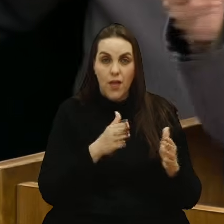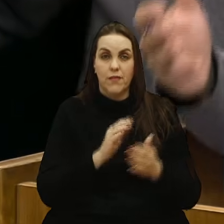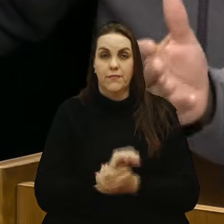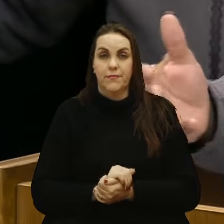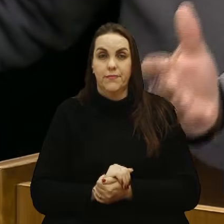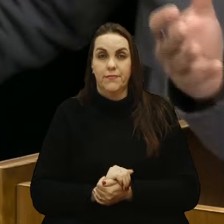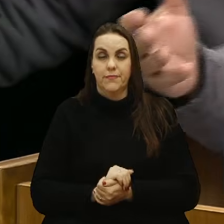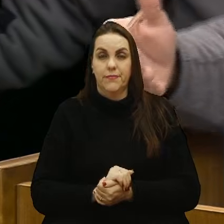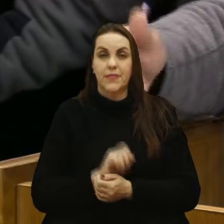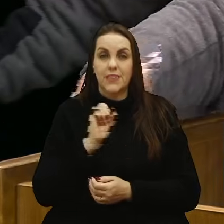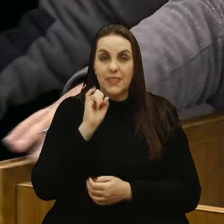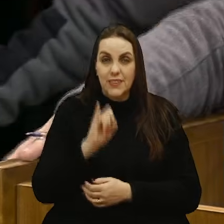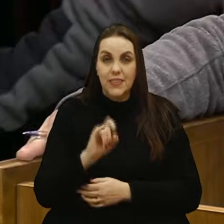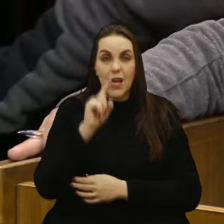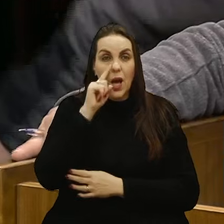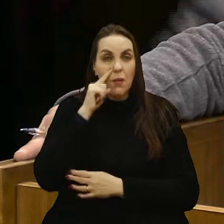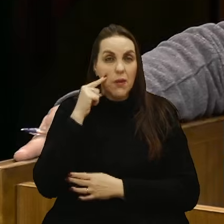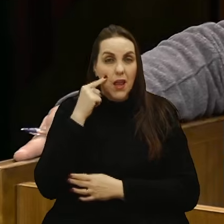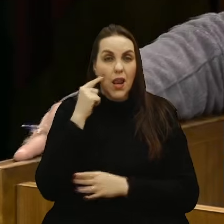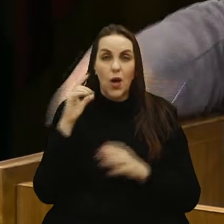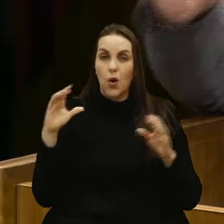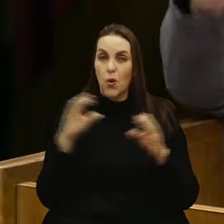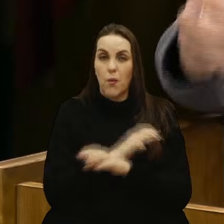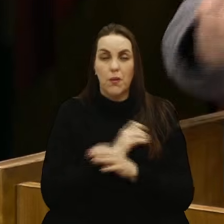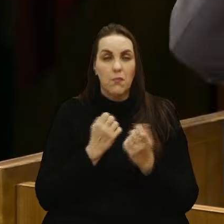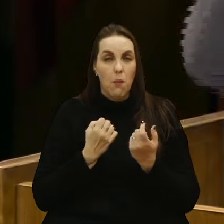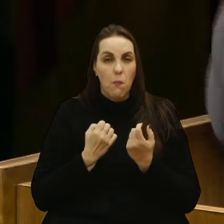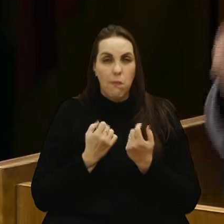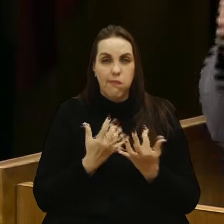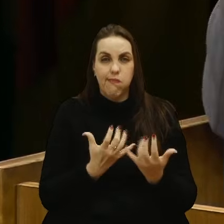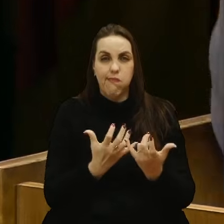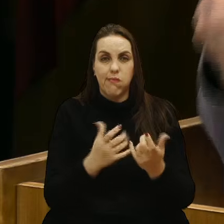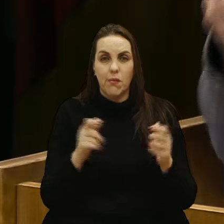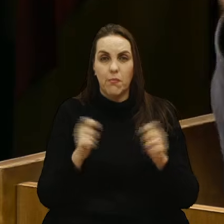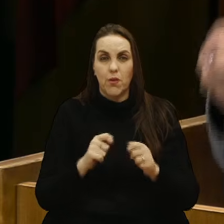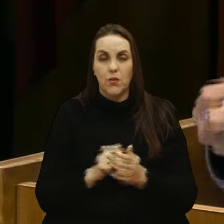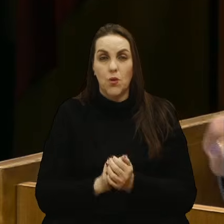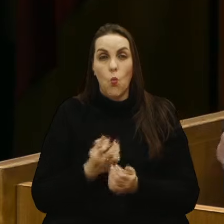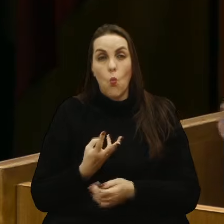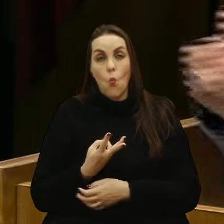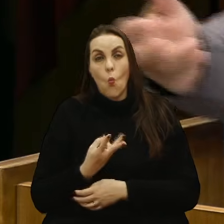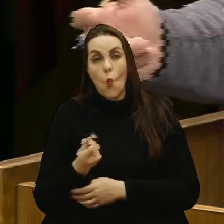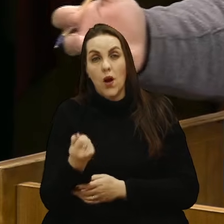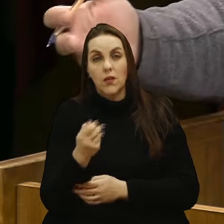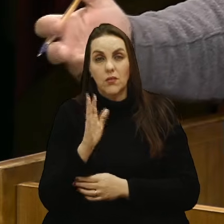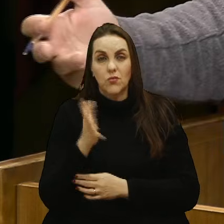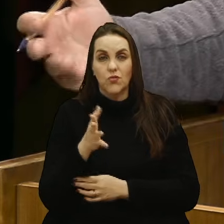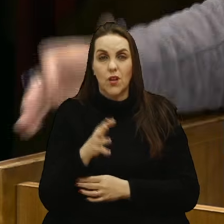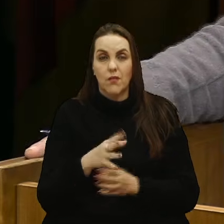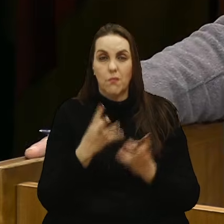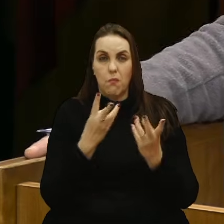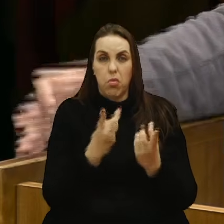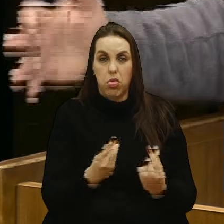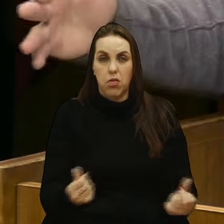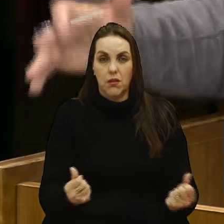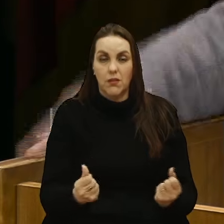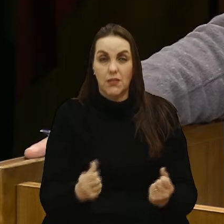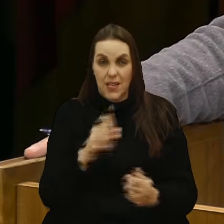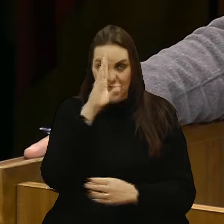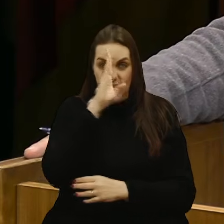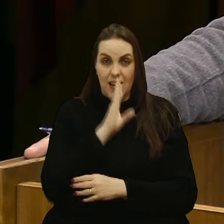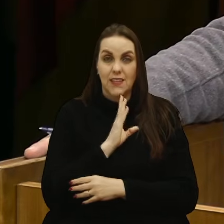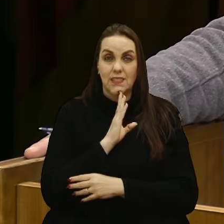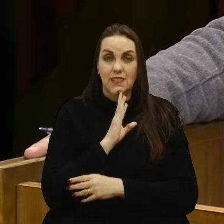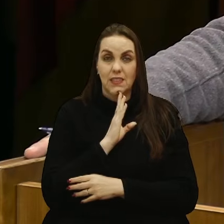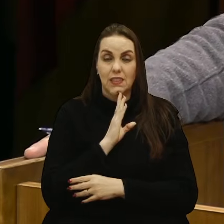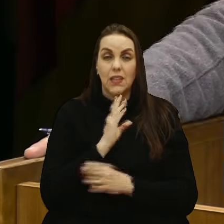lixeira amarela é totalmente inflamável, quantas lixeiras nós já perdemos? E isso é o quê? De graça? Quanto é que custa uma